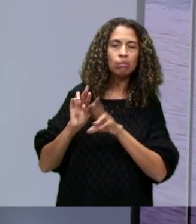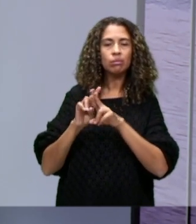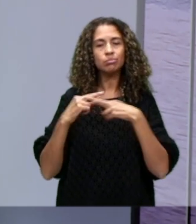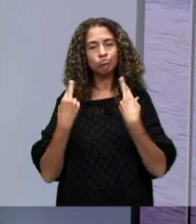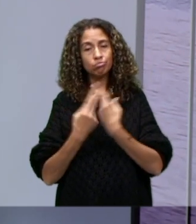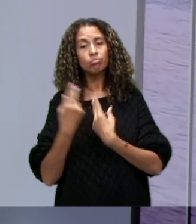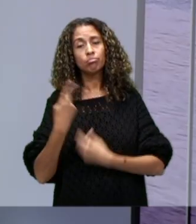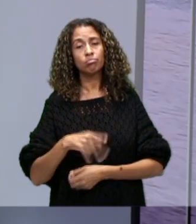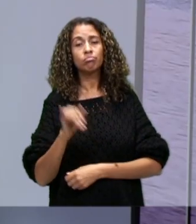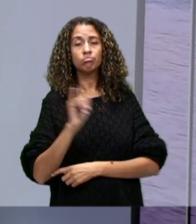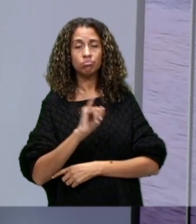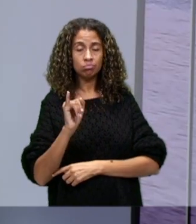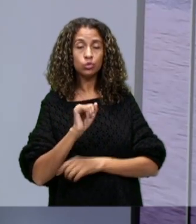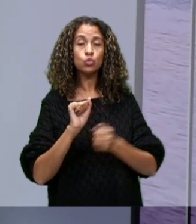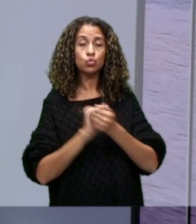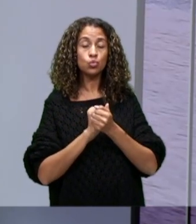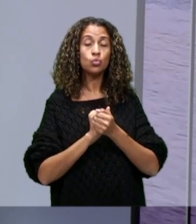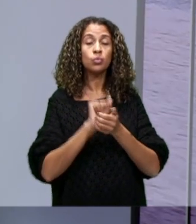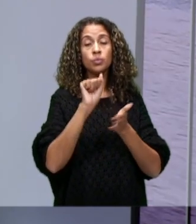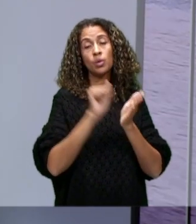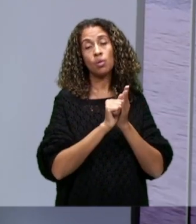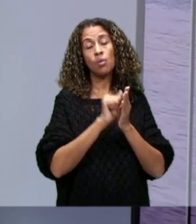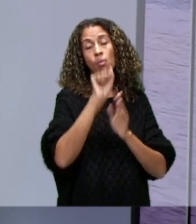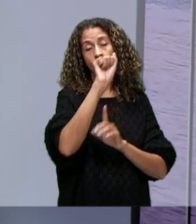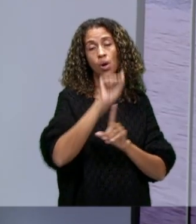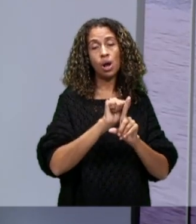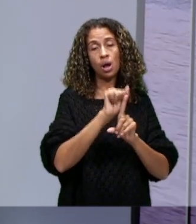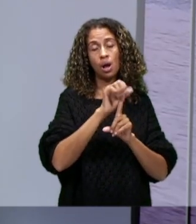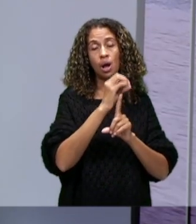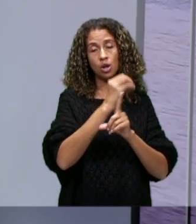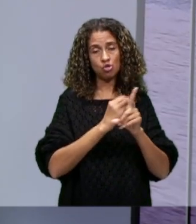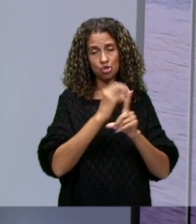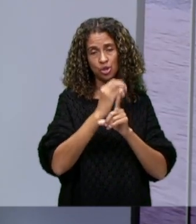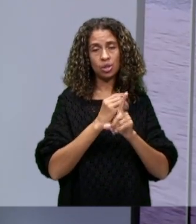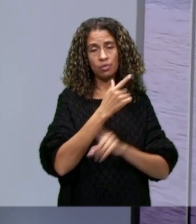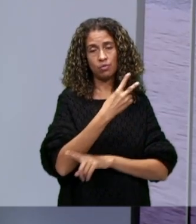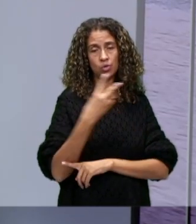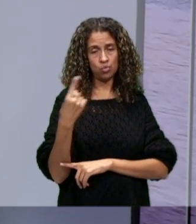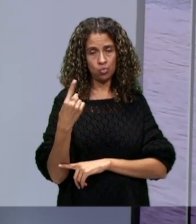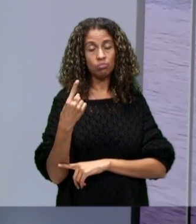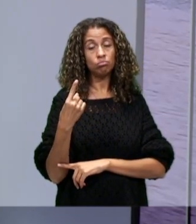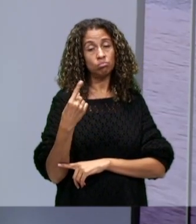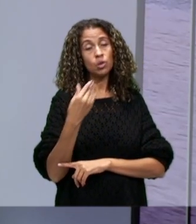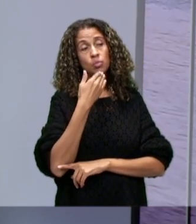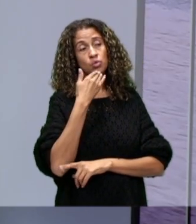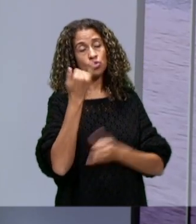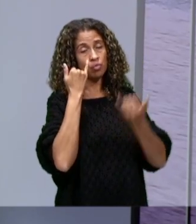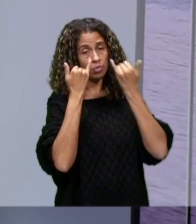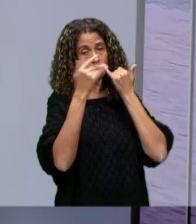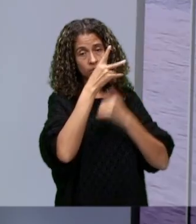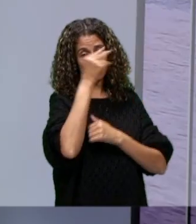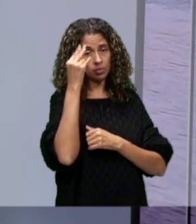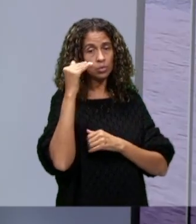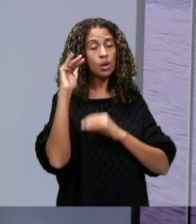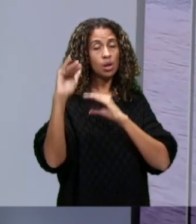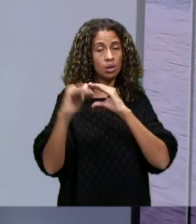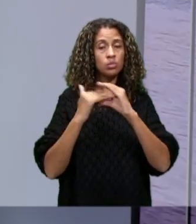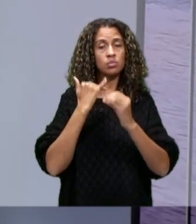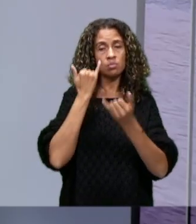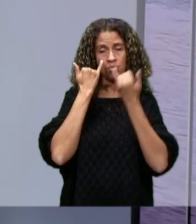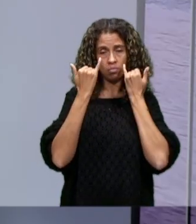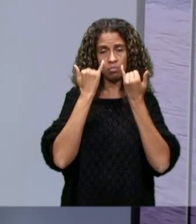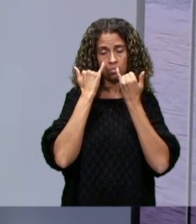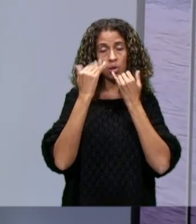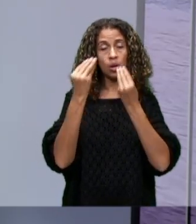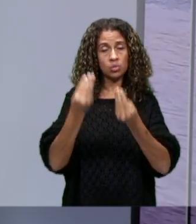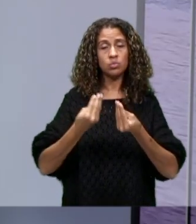da Cidade, junto com a Agenda 21, e fizemos um pedido de informação à prefeitura e a gente recebeu os dados, né, as